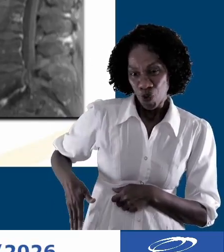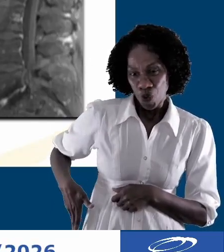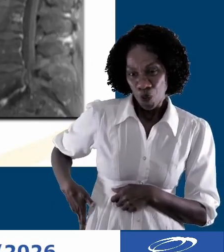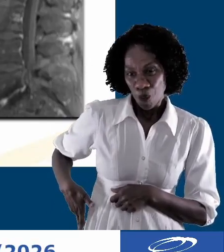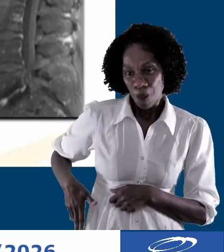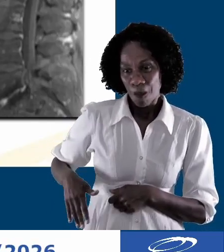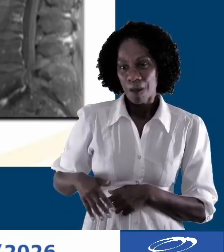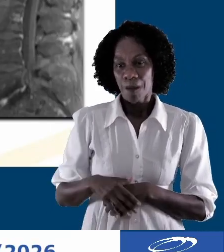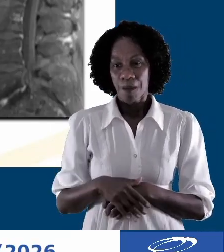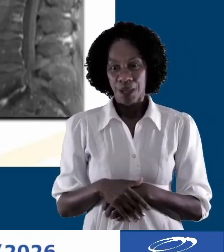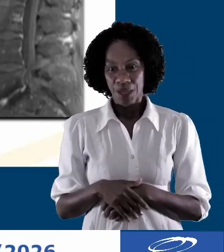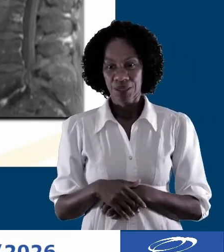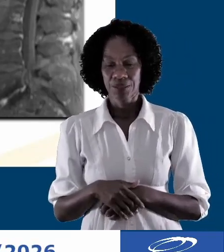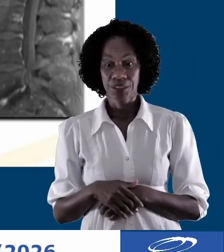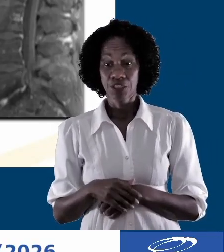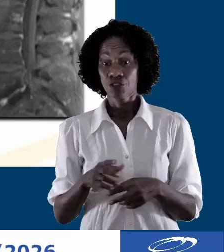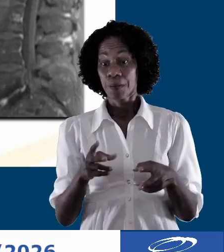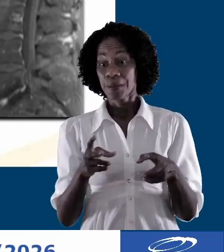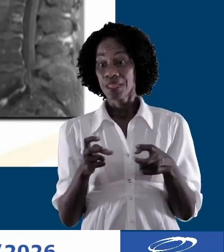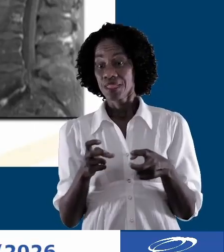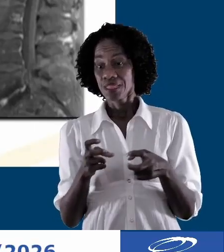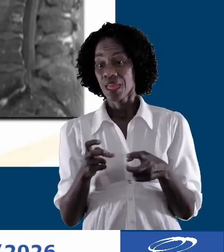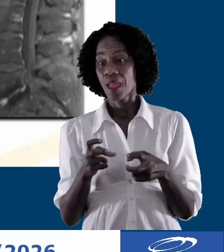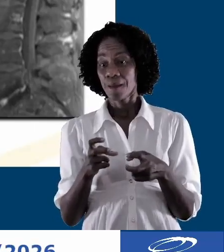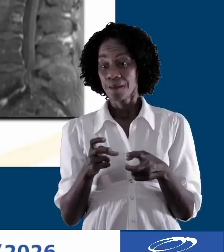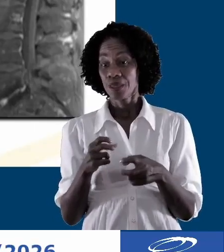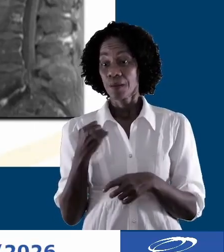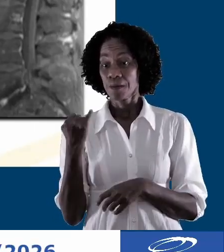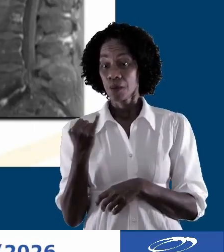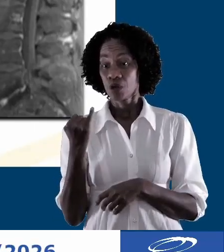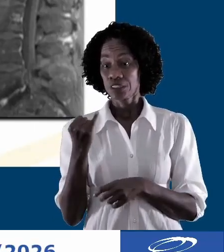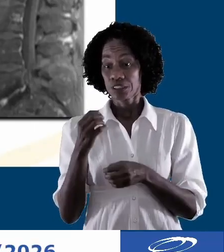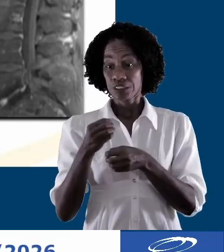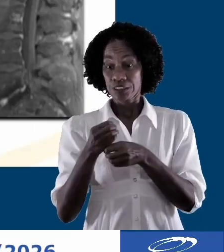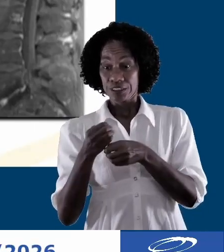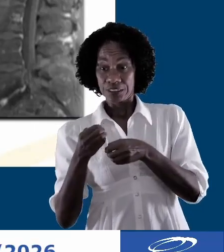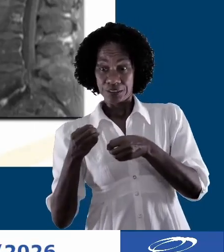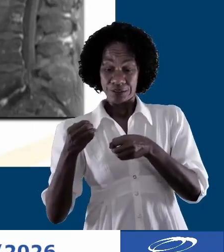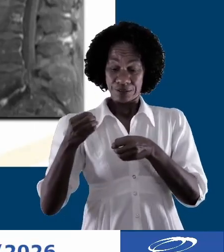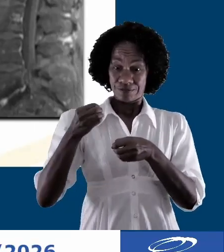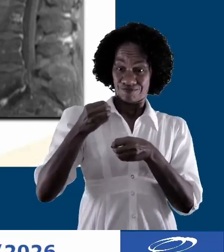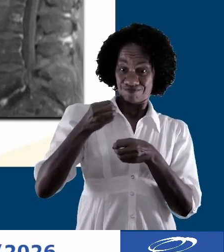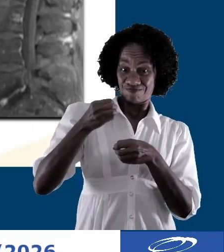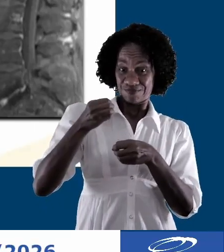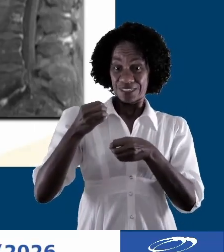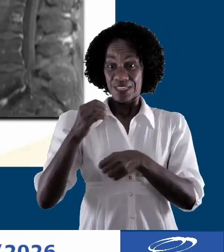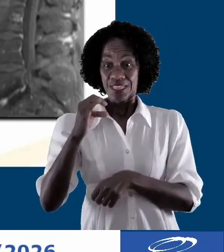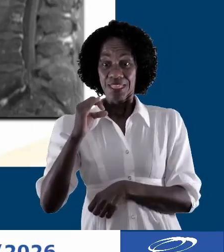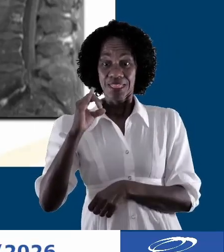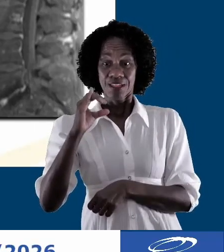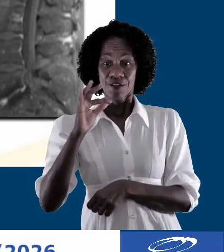observa uma destruição óssea importante na tomografia, no raio-x já surgindo algum grau de cifose e